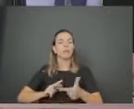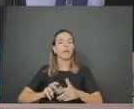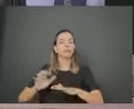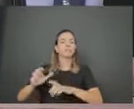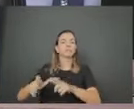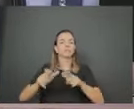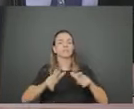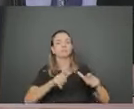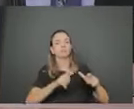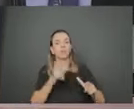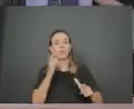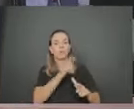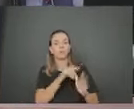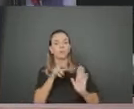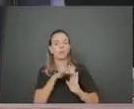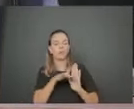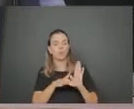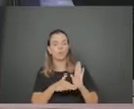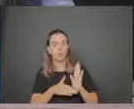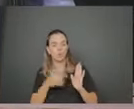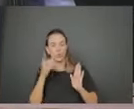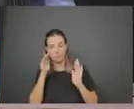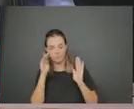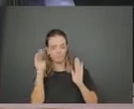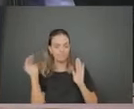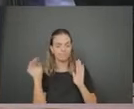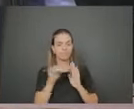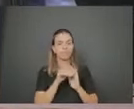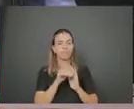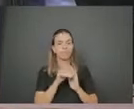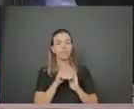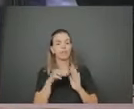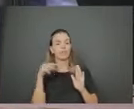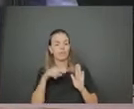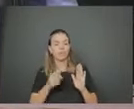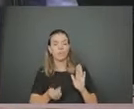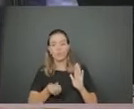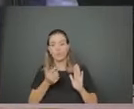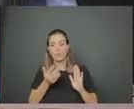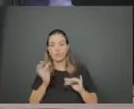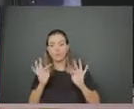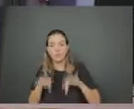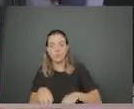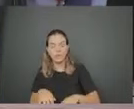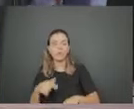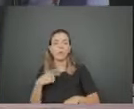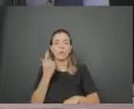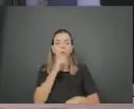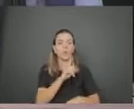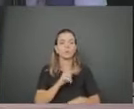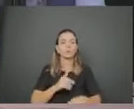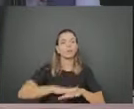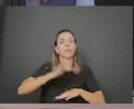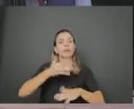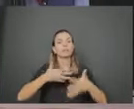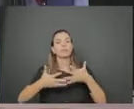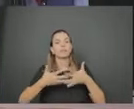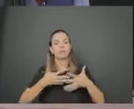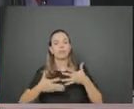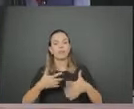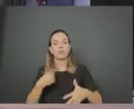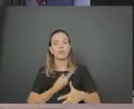sentido. Isso está bem avançado para dar mais transparência ao nosso trabalho. Eu não sei se respondi o senhor.